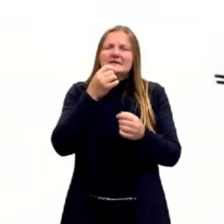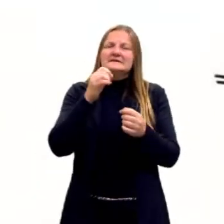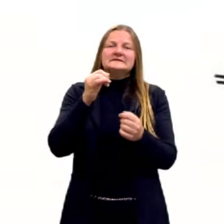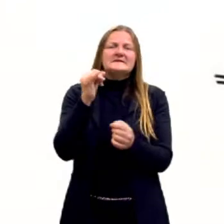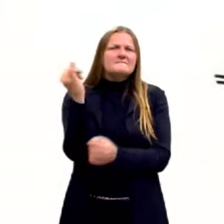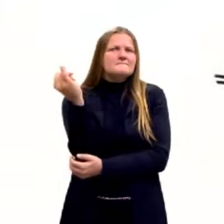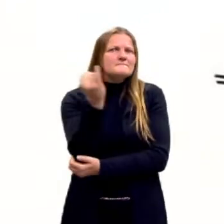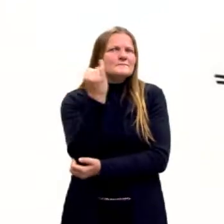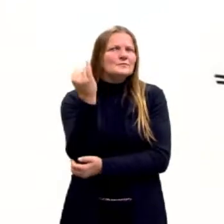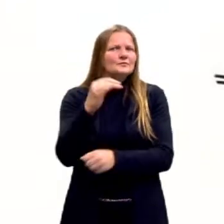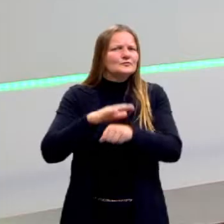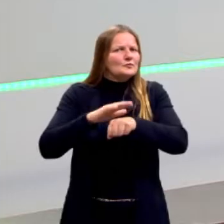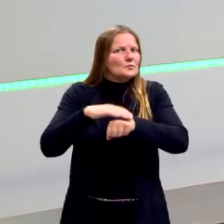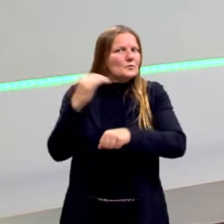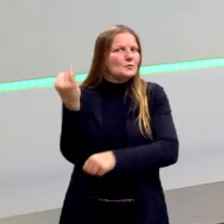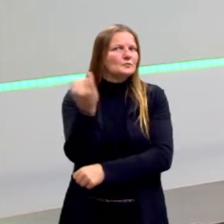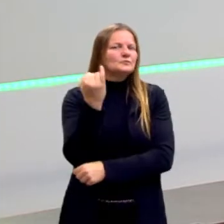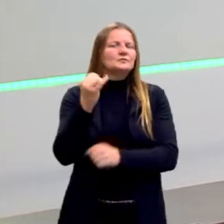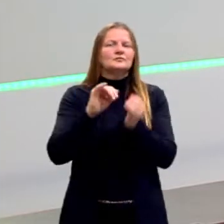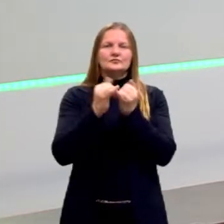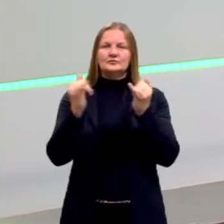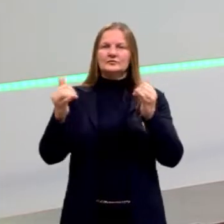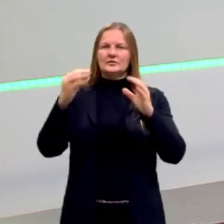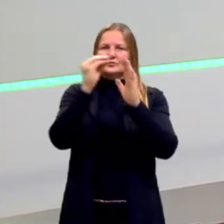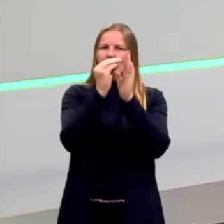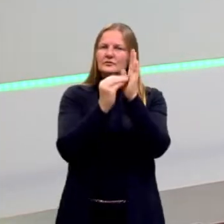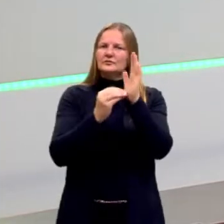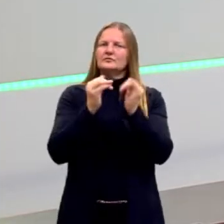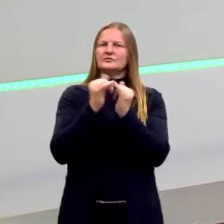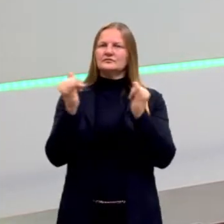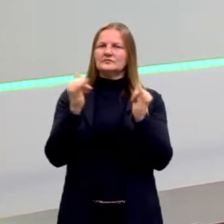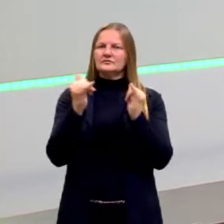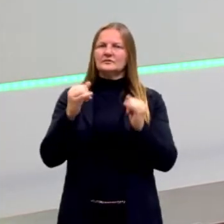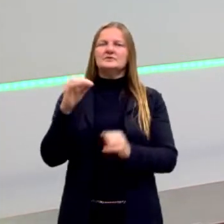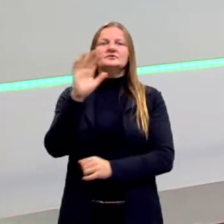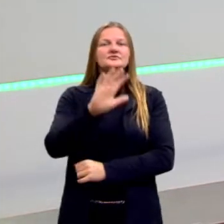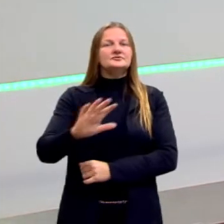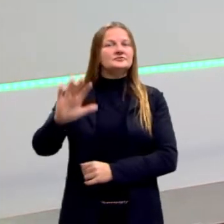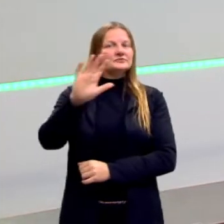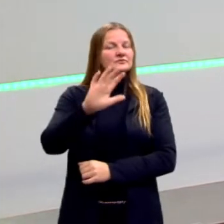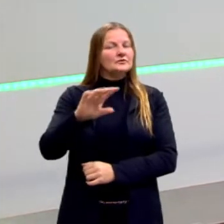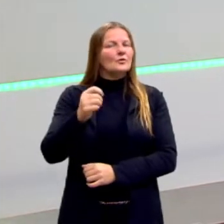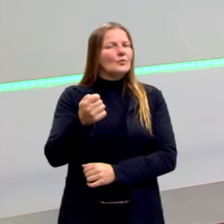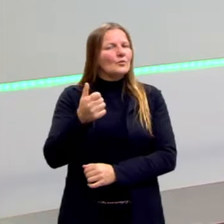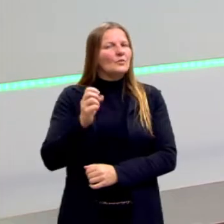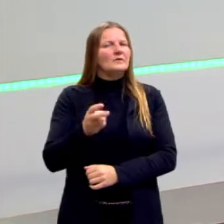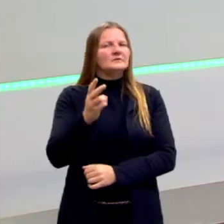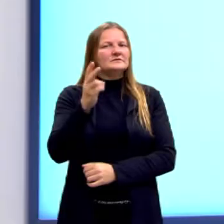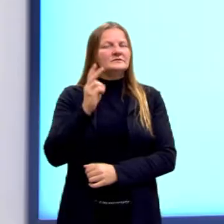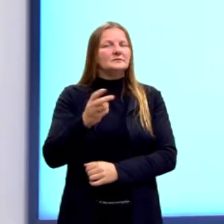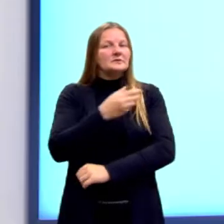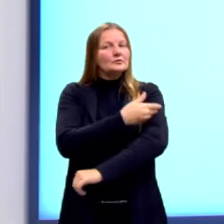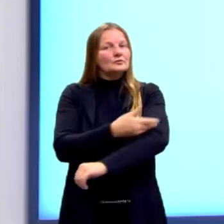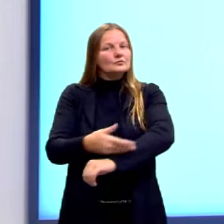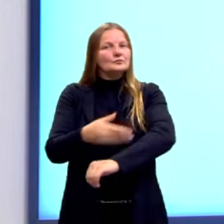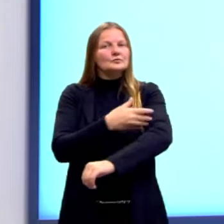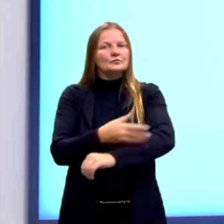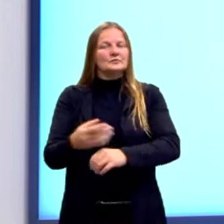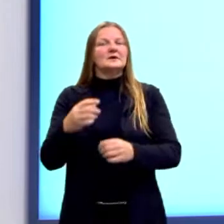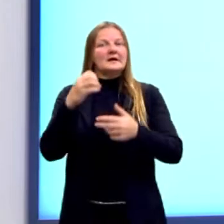tá em toda a parte da eletricidade e geralmente né no ENEM ele costuma